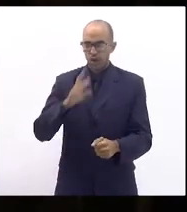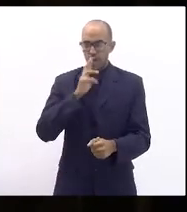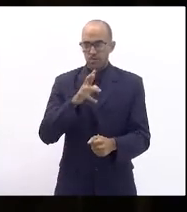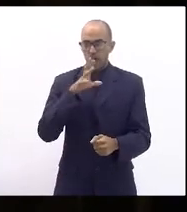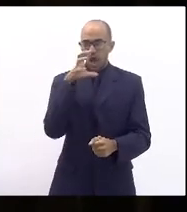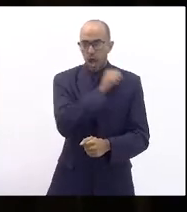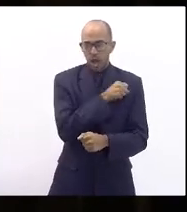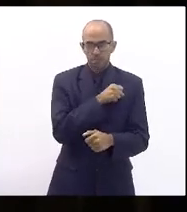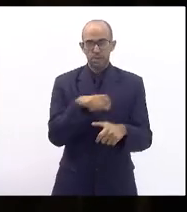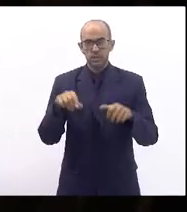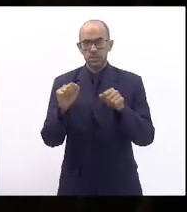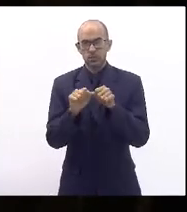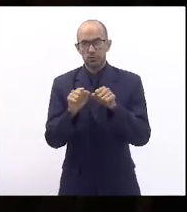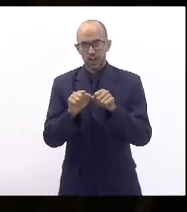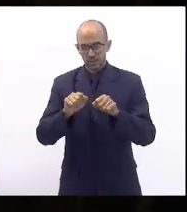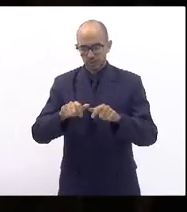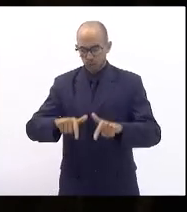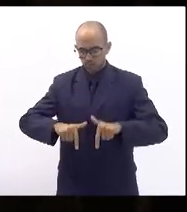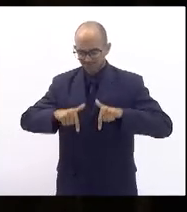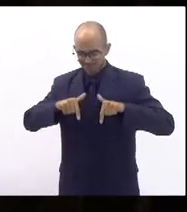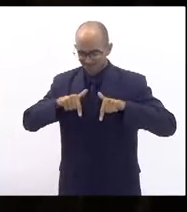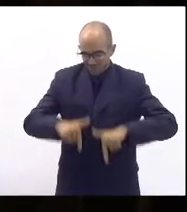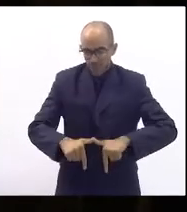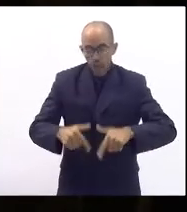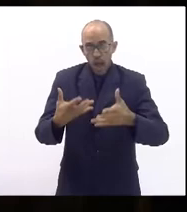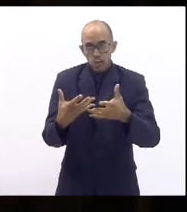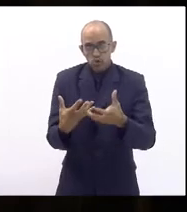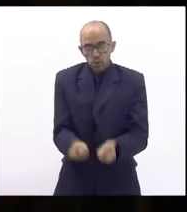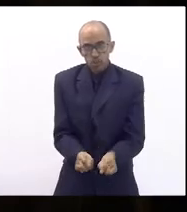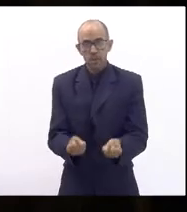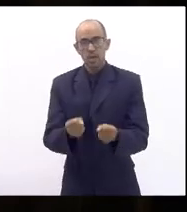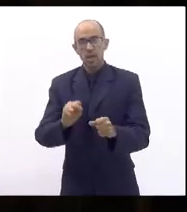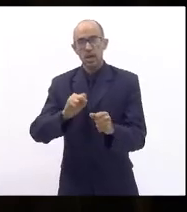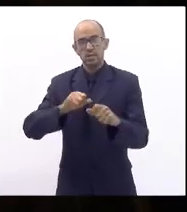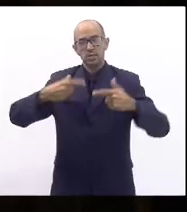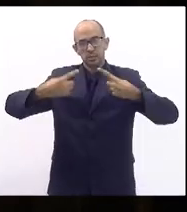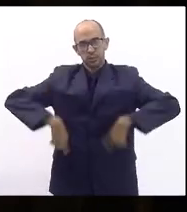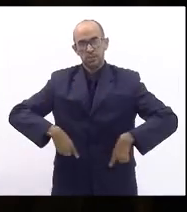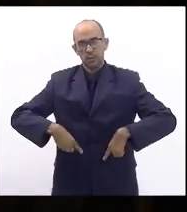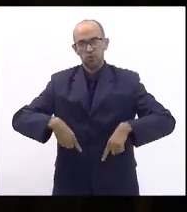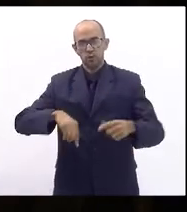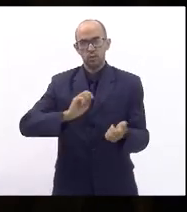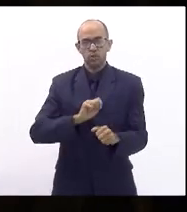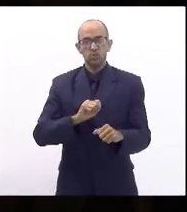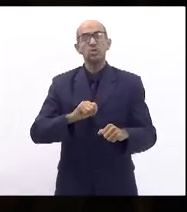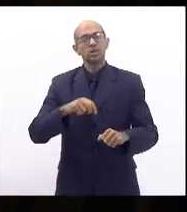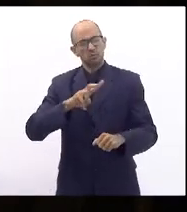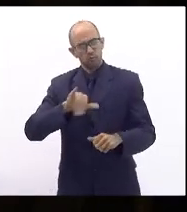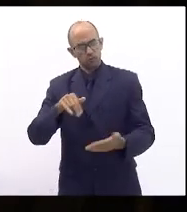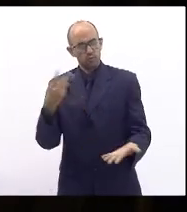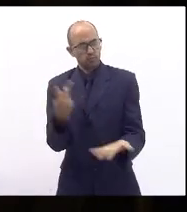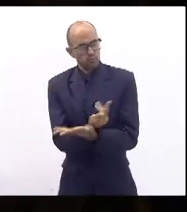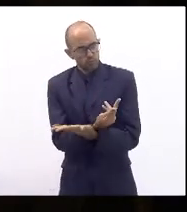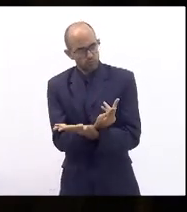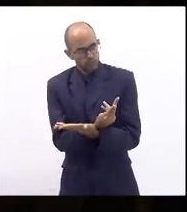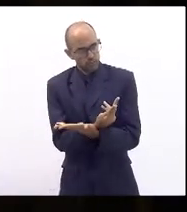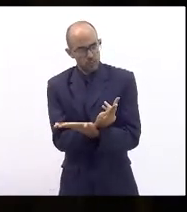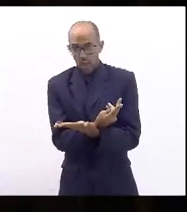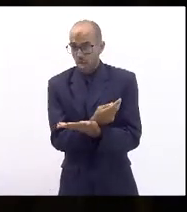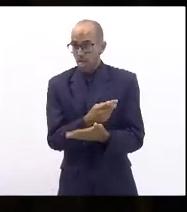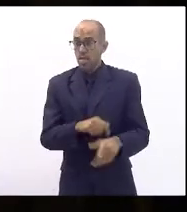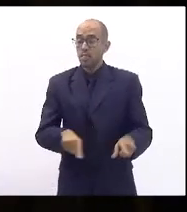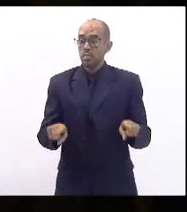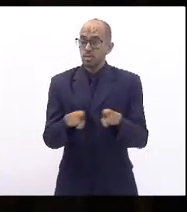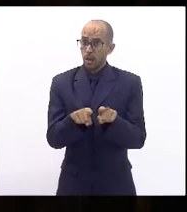que façam frente aos Desafios que nesse ambiente multifacetados certamente surgirão não será